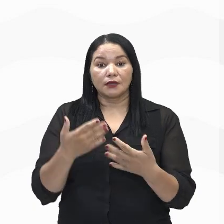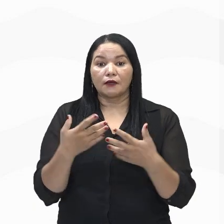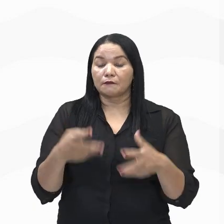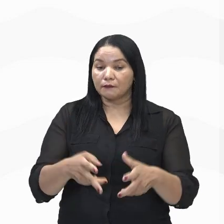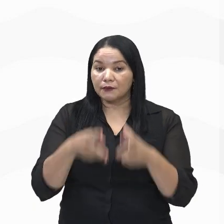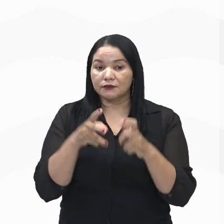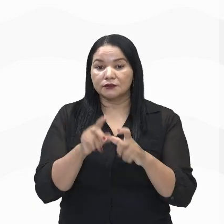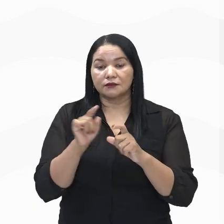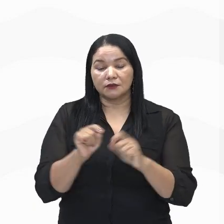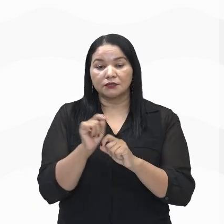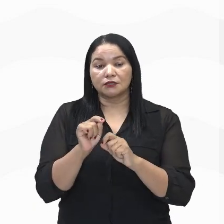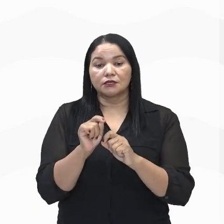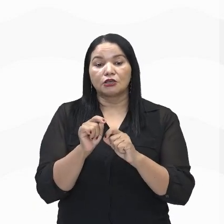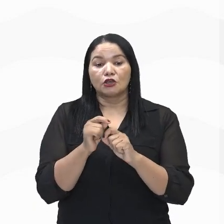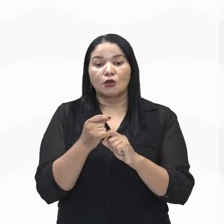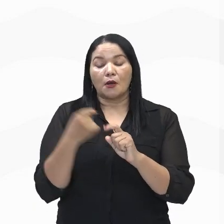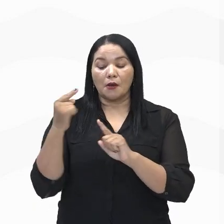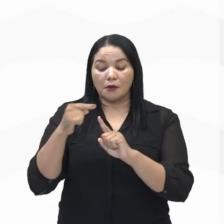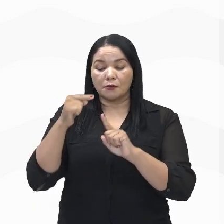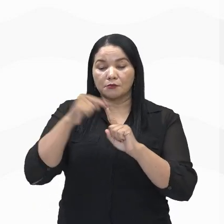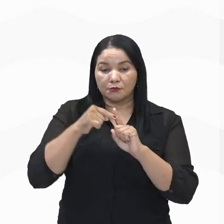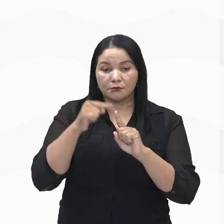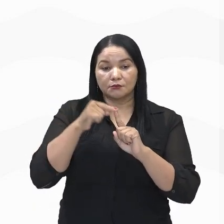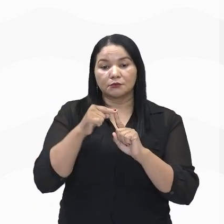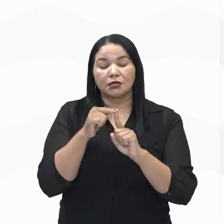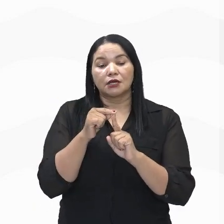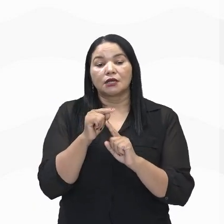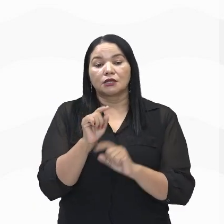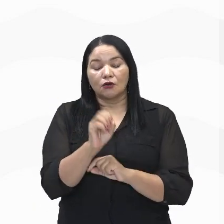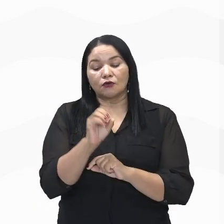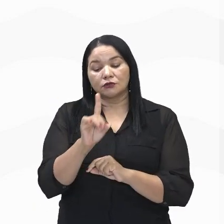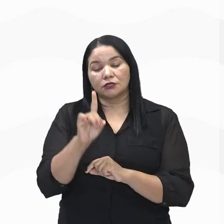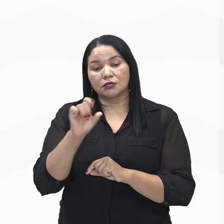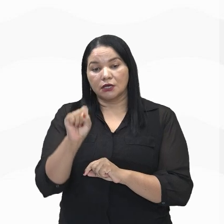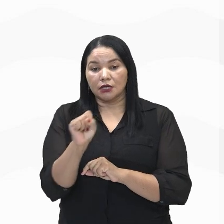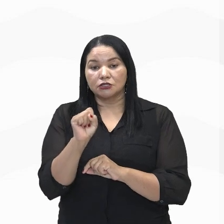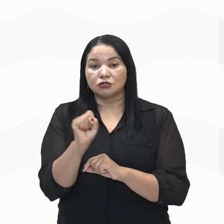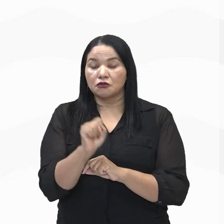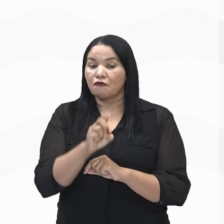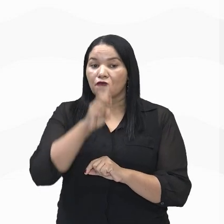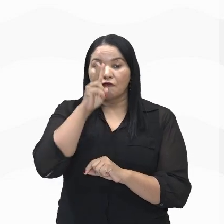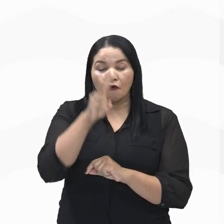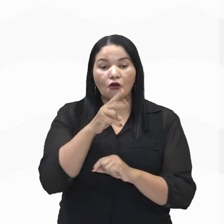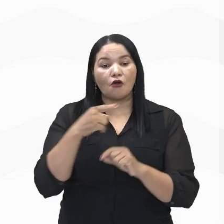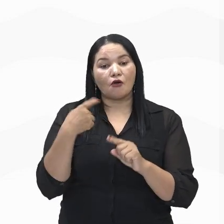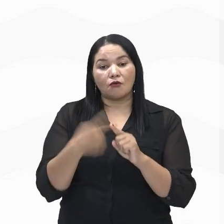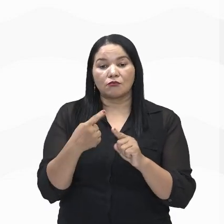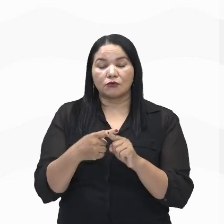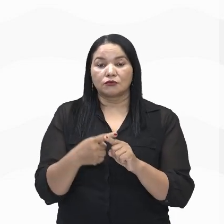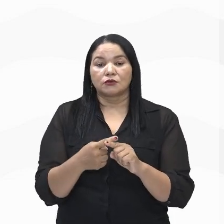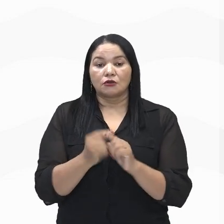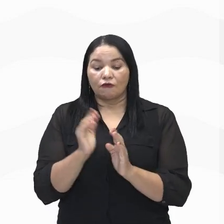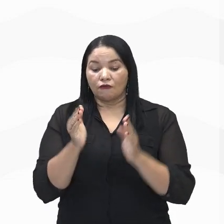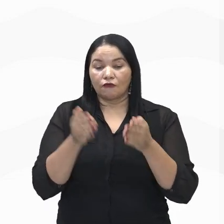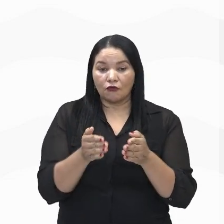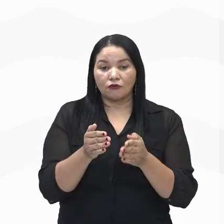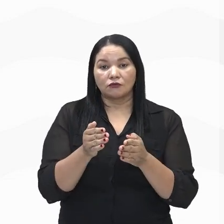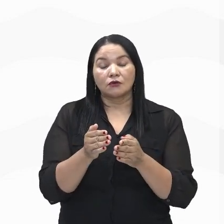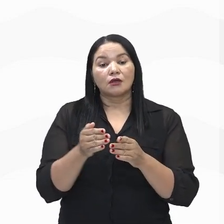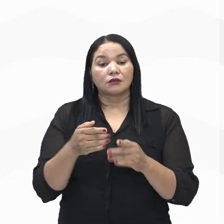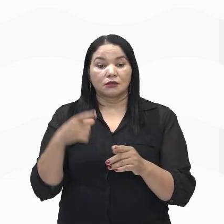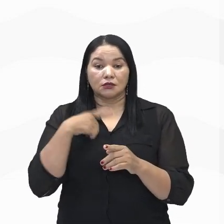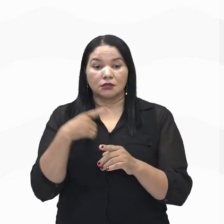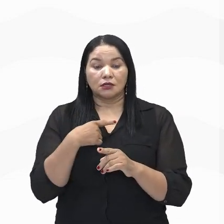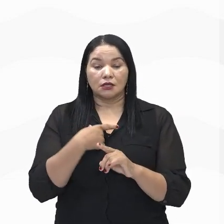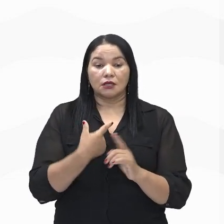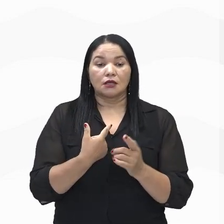aqui é uma meta, uma ODS muito forte, porque realmente a discriminação